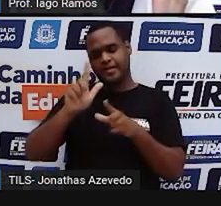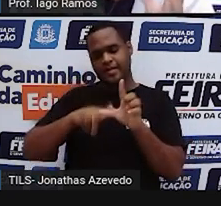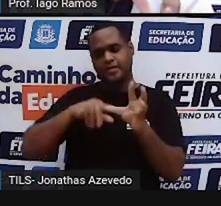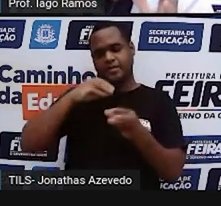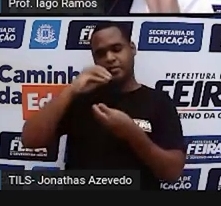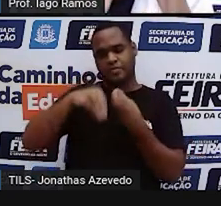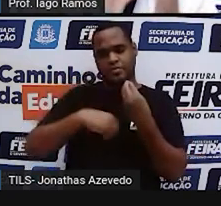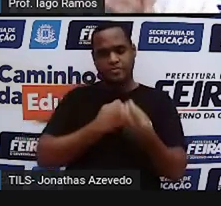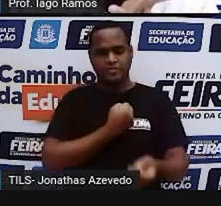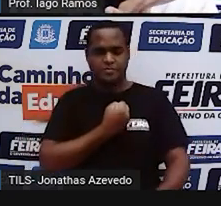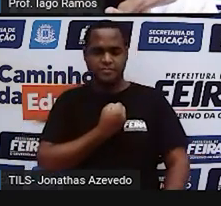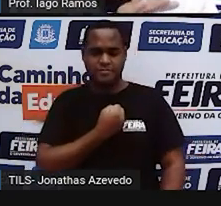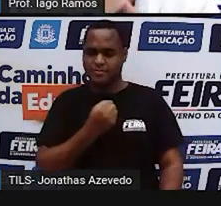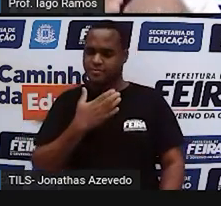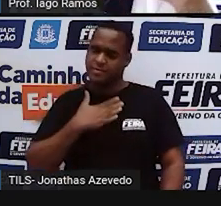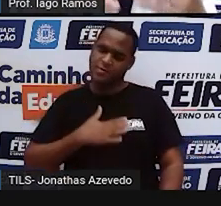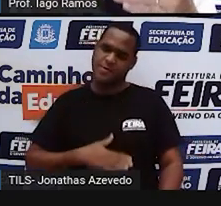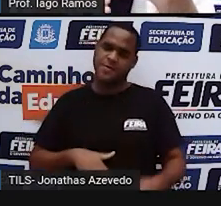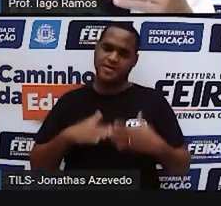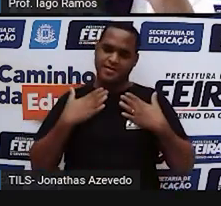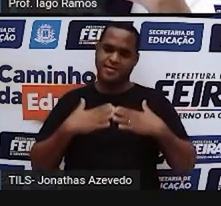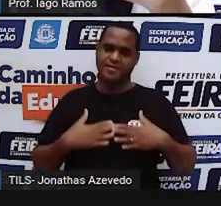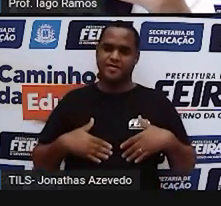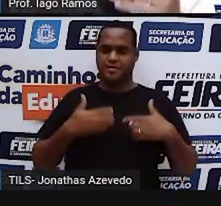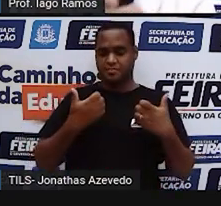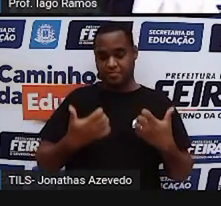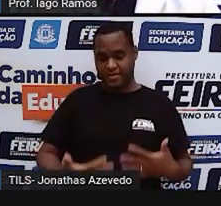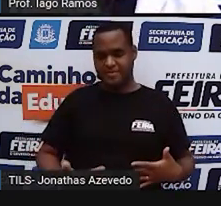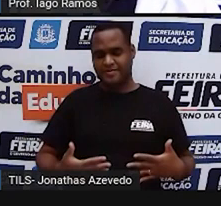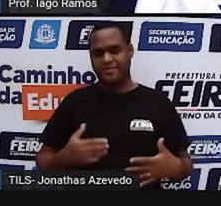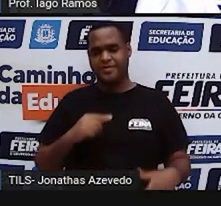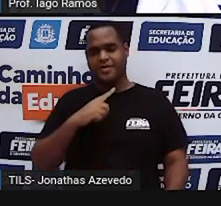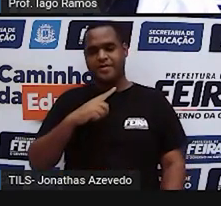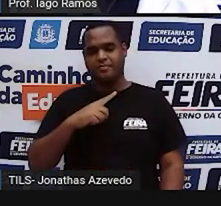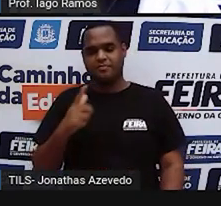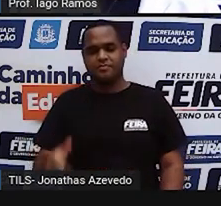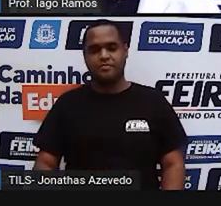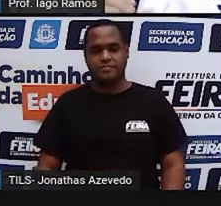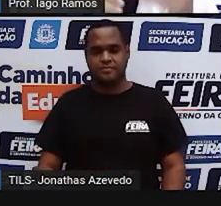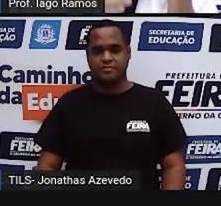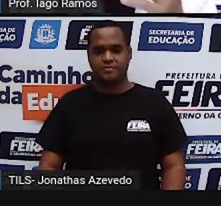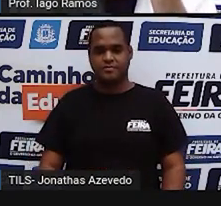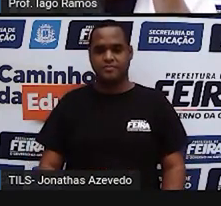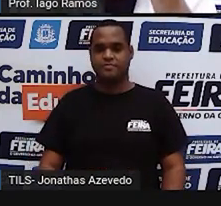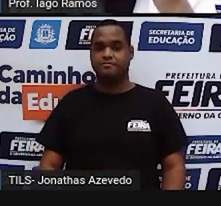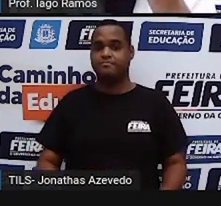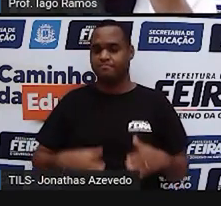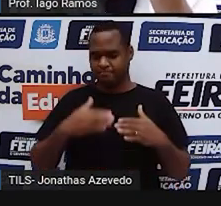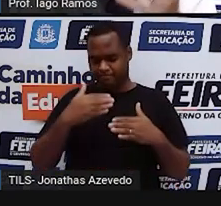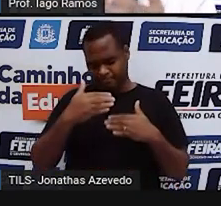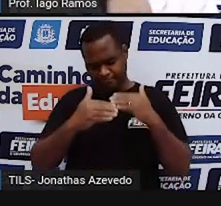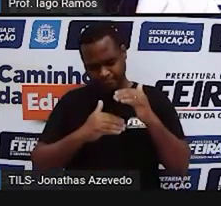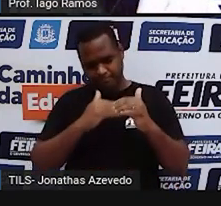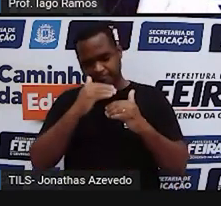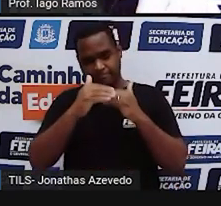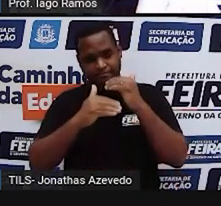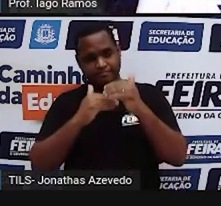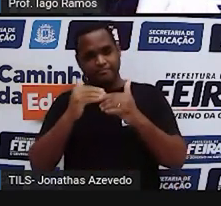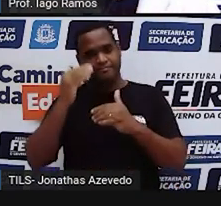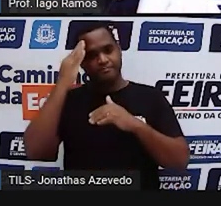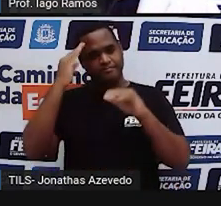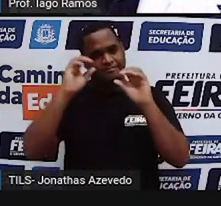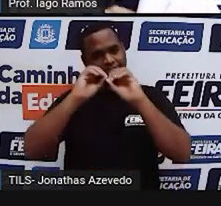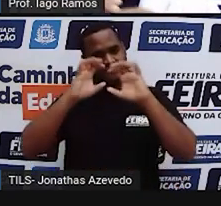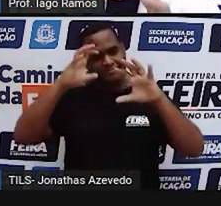mais calma vamos devagar um passo de cada vez né para a gente ir construindo o nosso